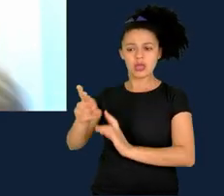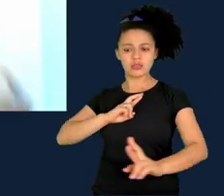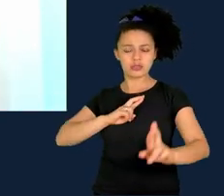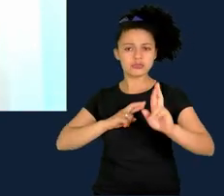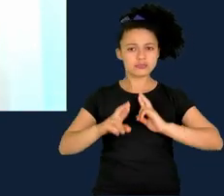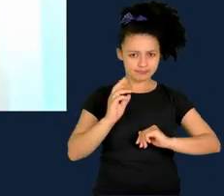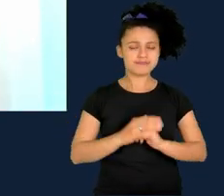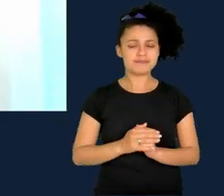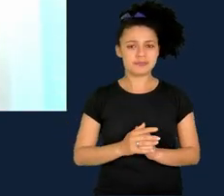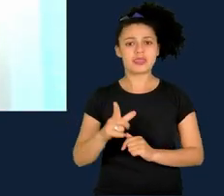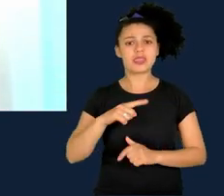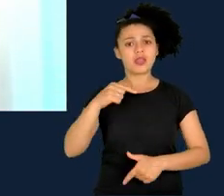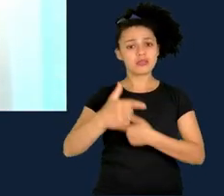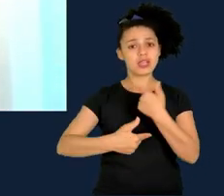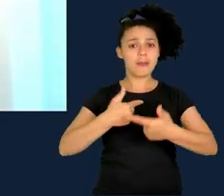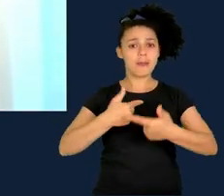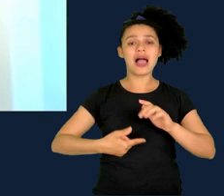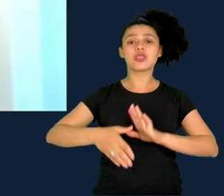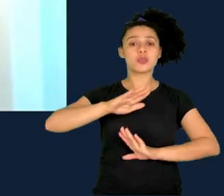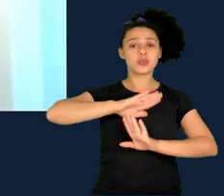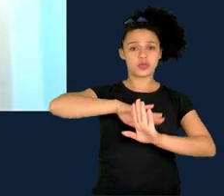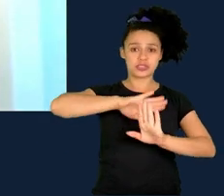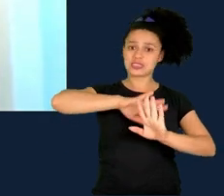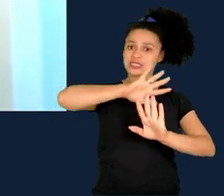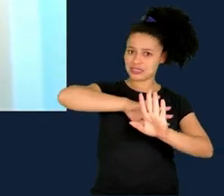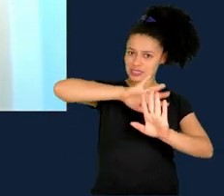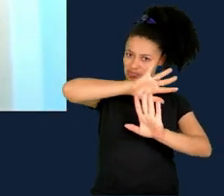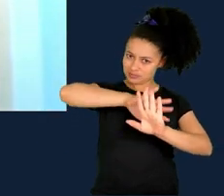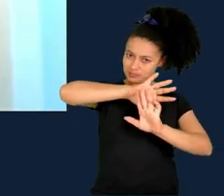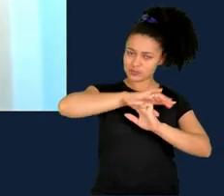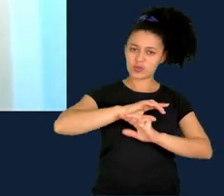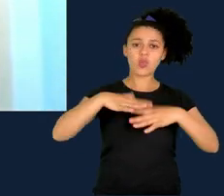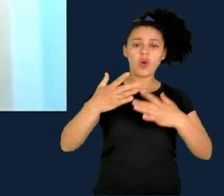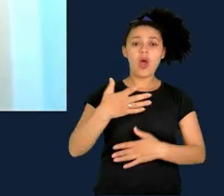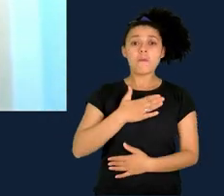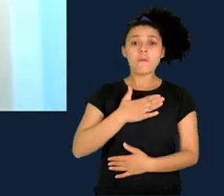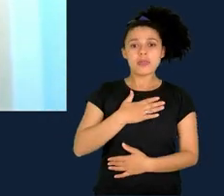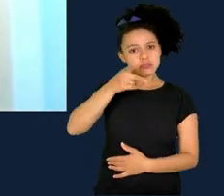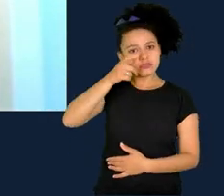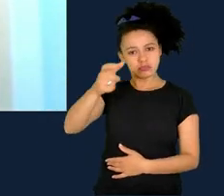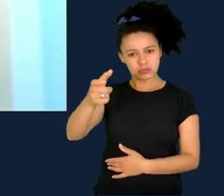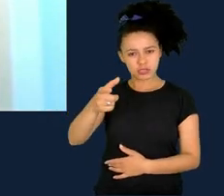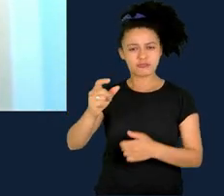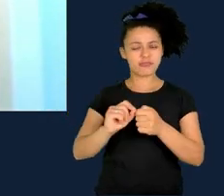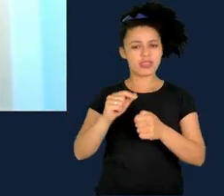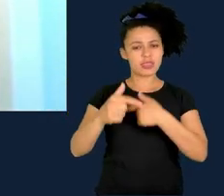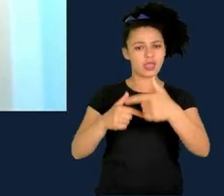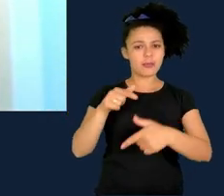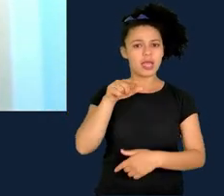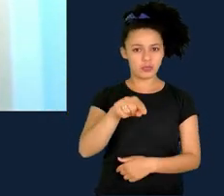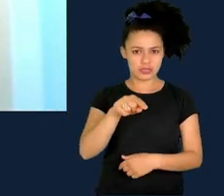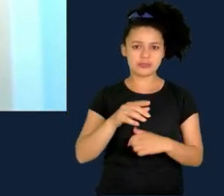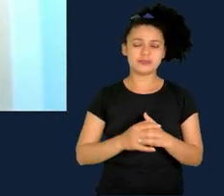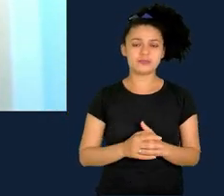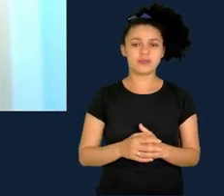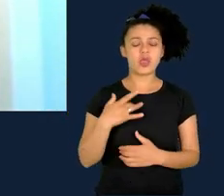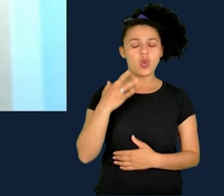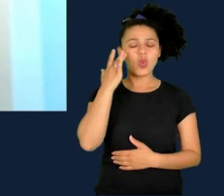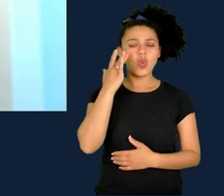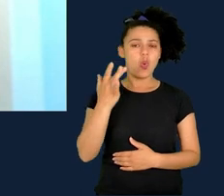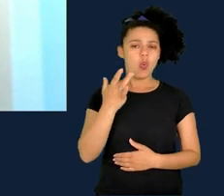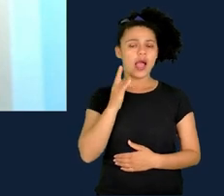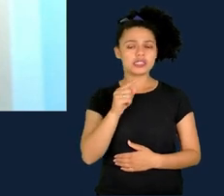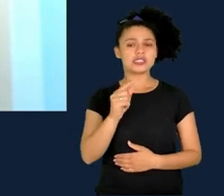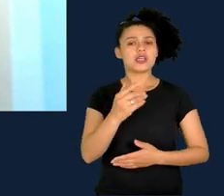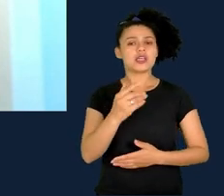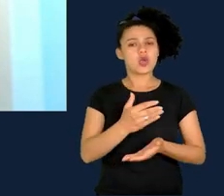tem um trabalho por trás disso, né? Qual é o nosso interesse em fazer esse trabalho? Então, acho que a partir do momento que há